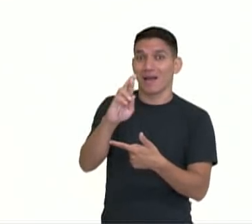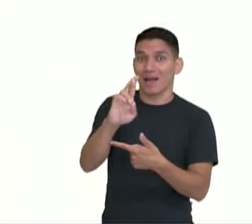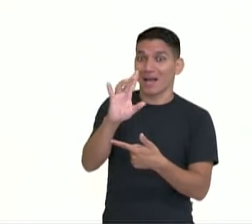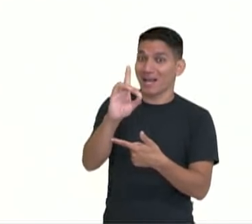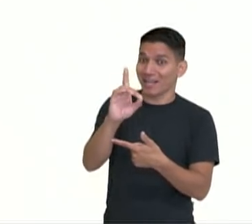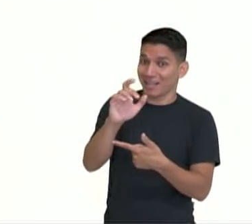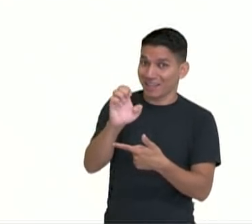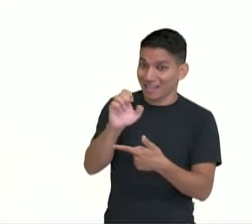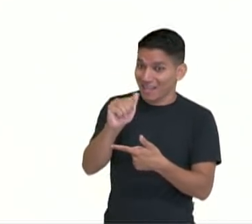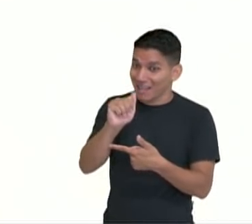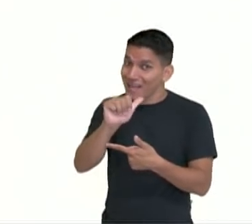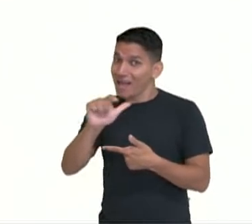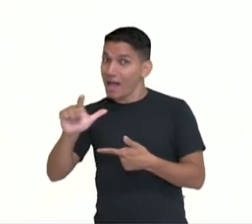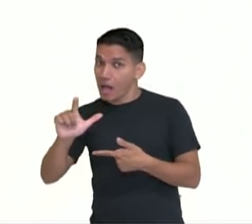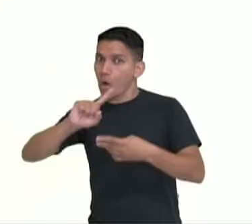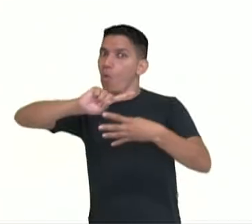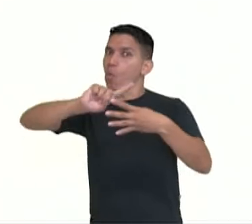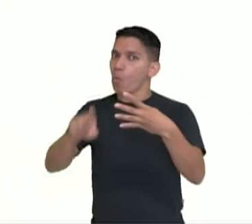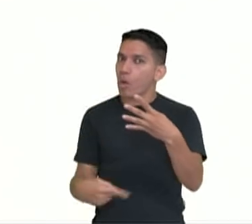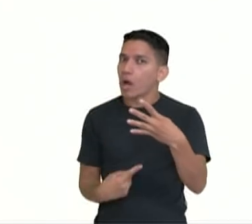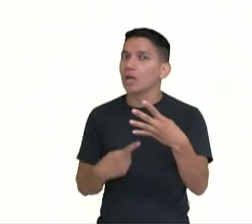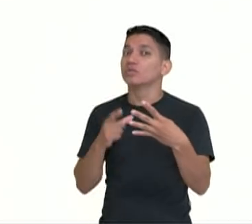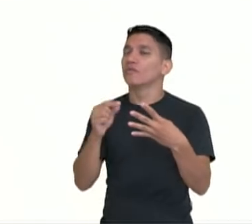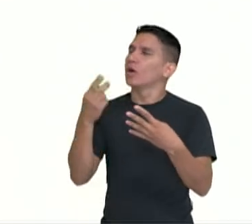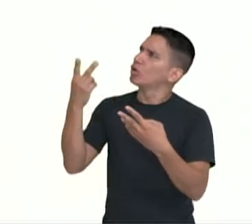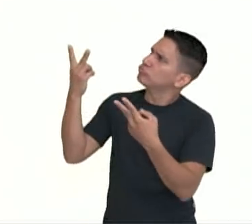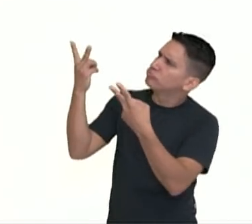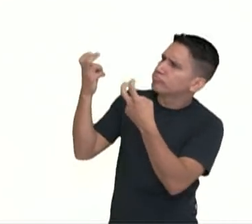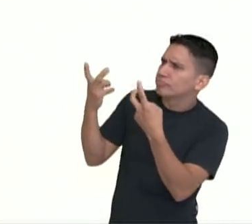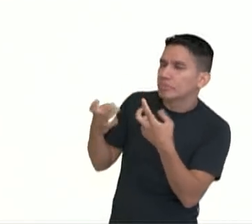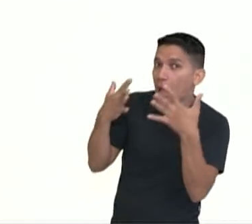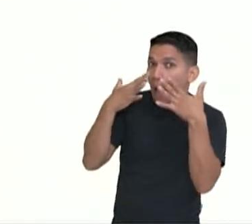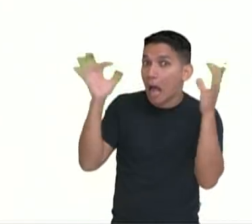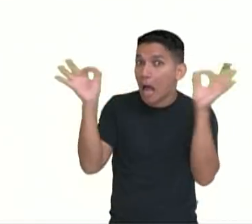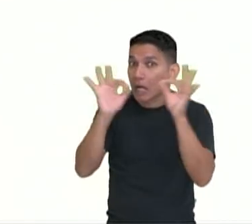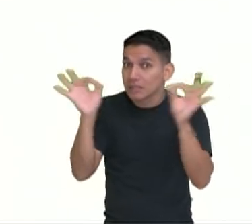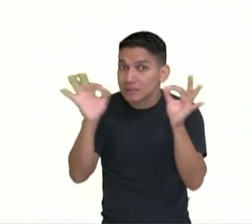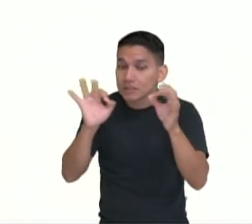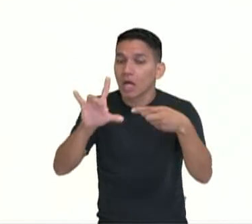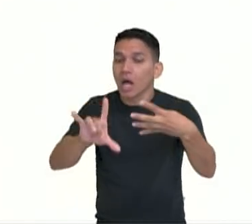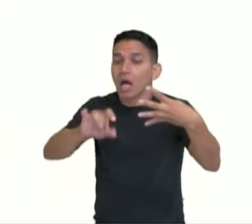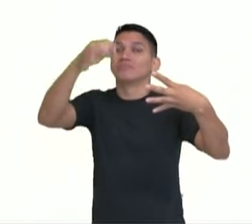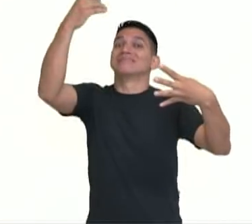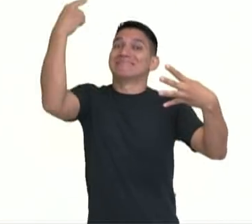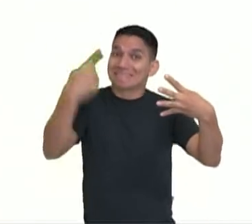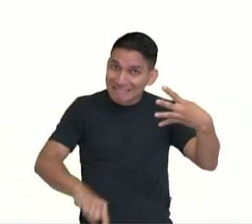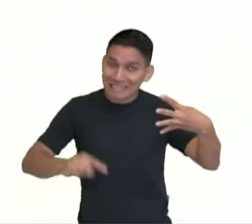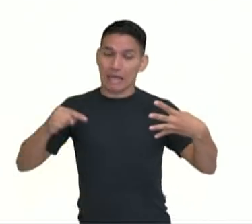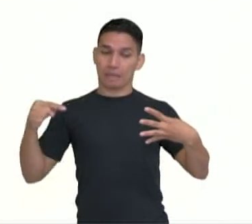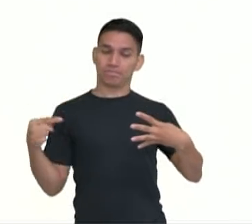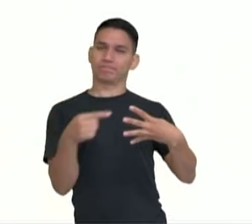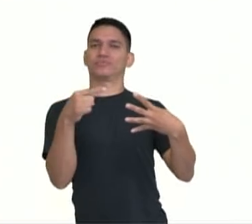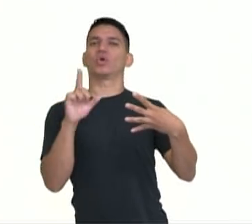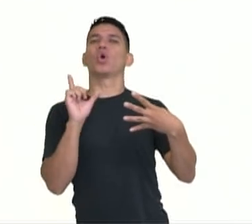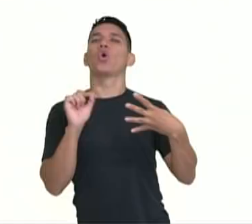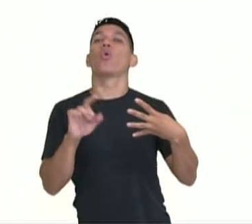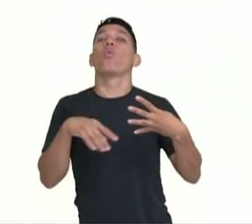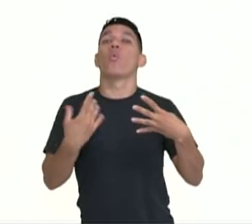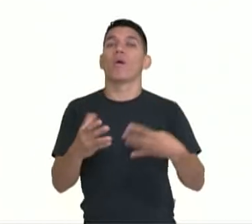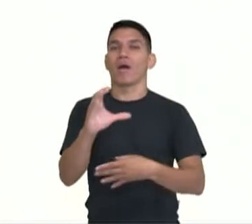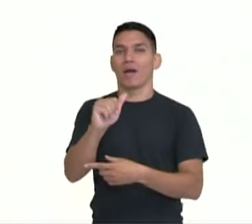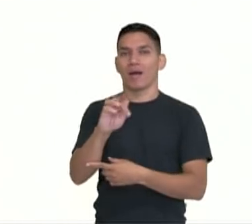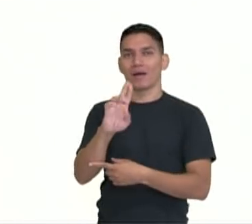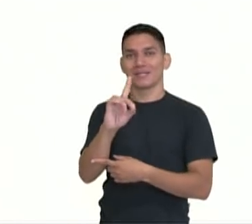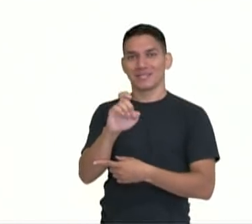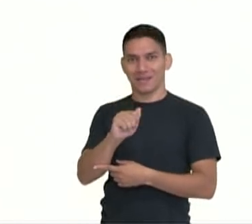são... Temos 4 alternativas ali. Vocês vão ler com atenção e marcar aquela que indica quais são os 4 pontos